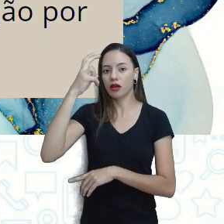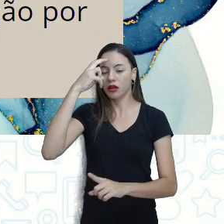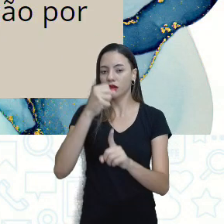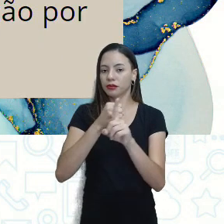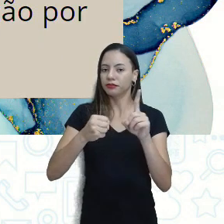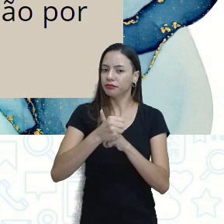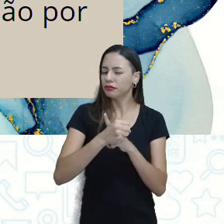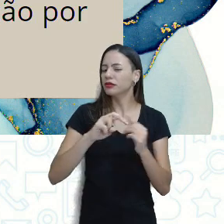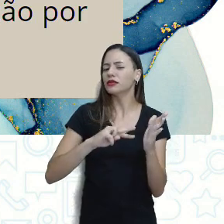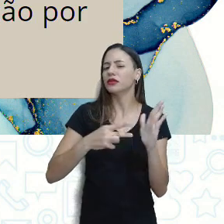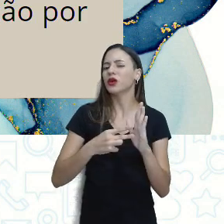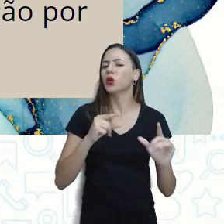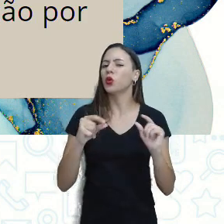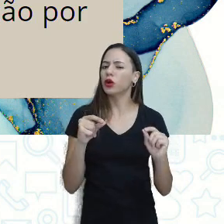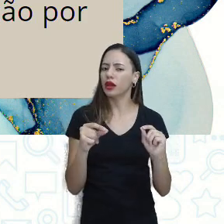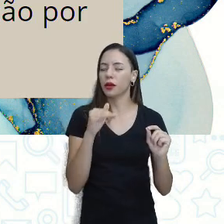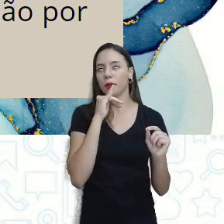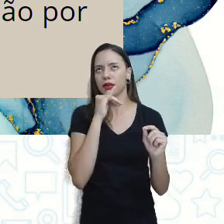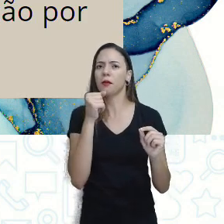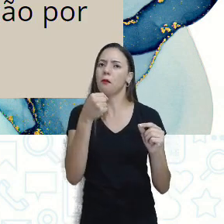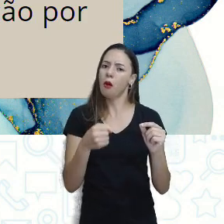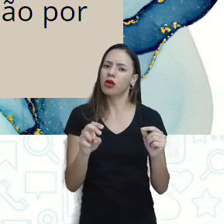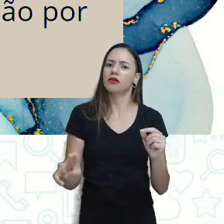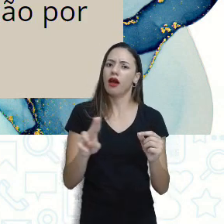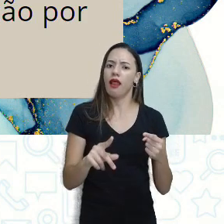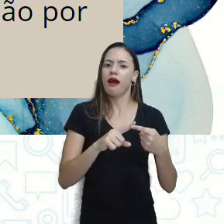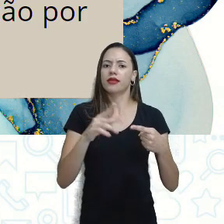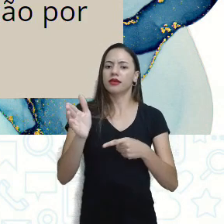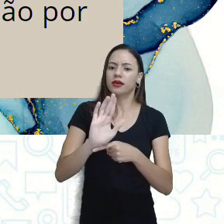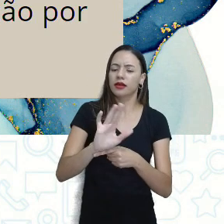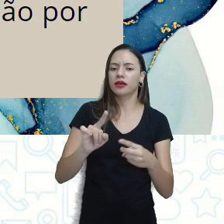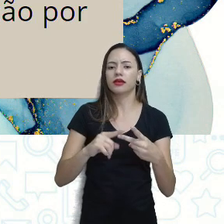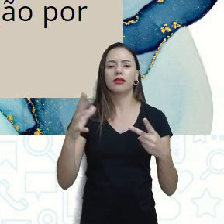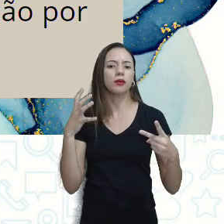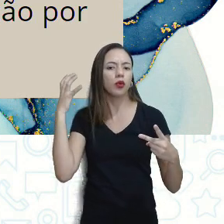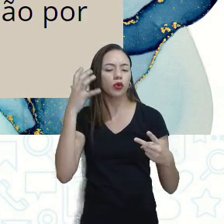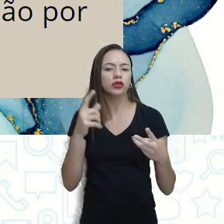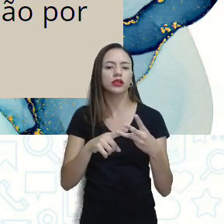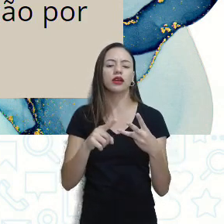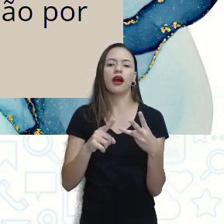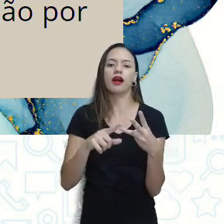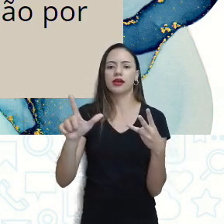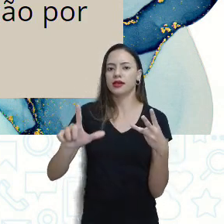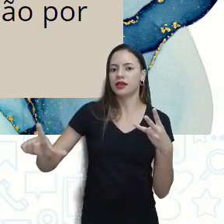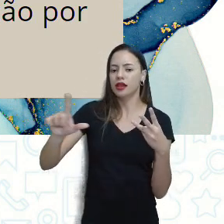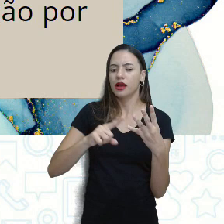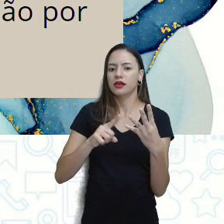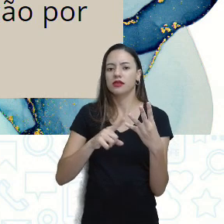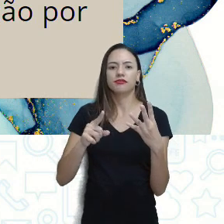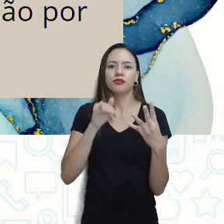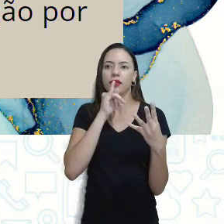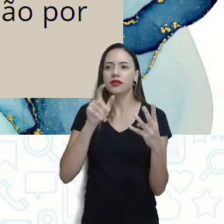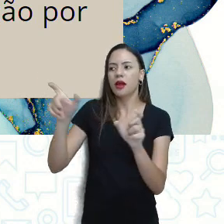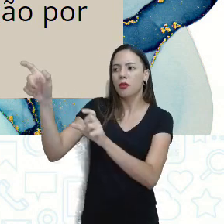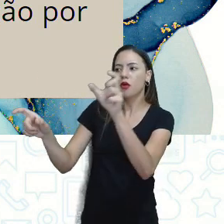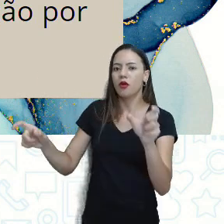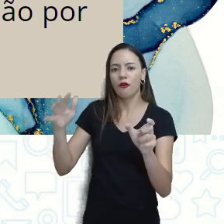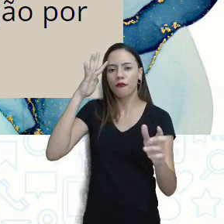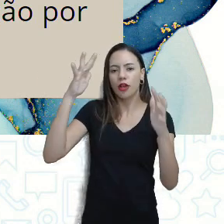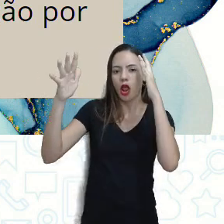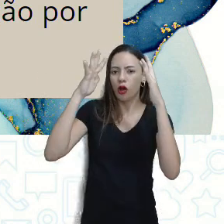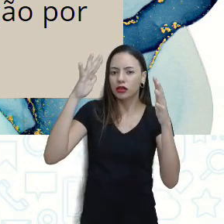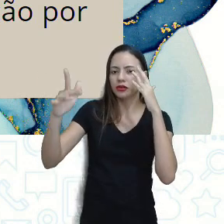pode trazer literatura, cinema, músicas, filósofos, pensadores,